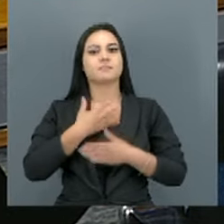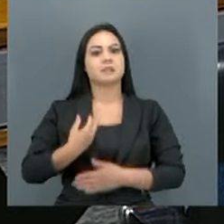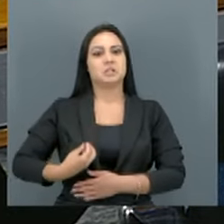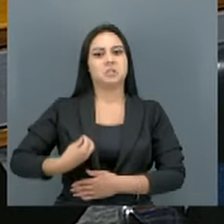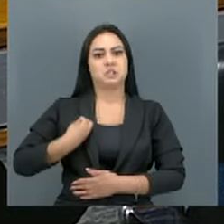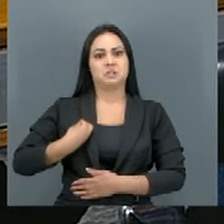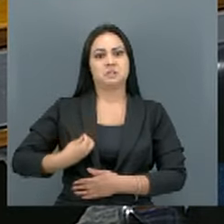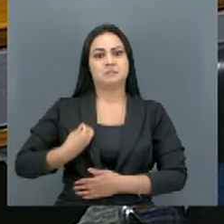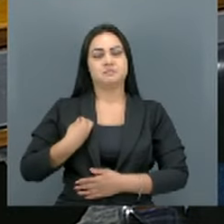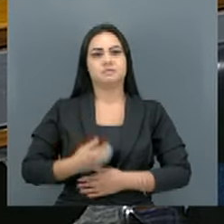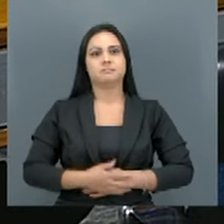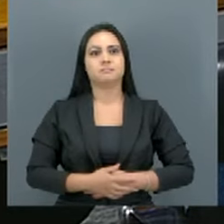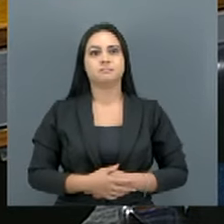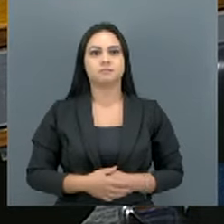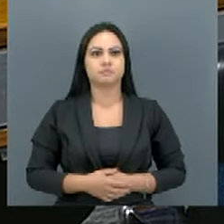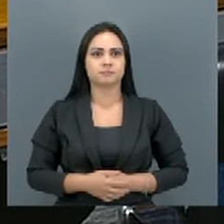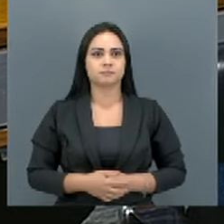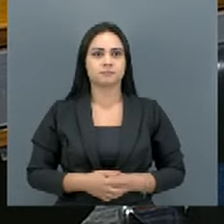vivem.